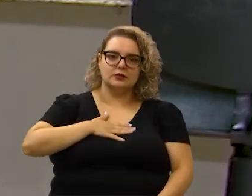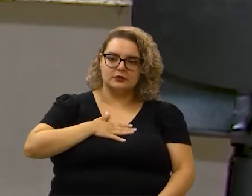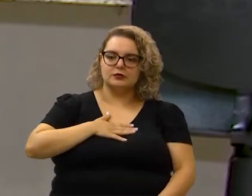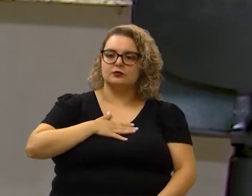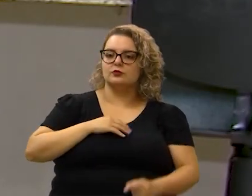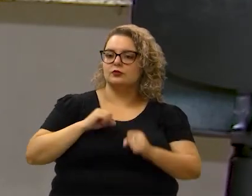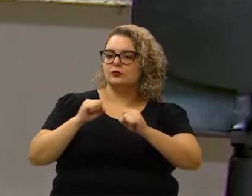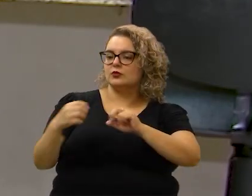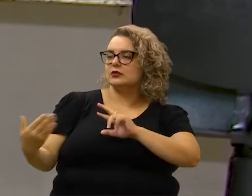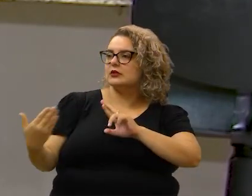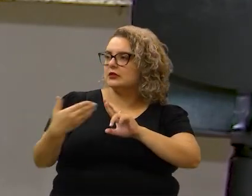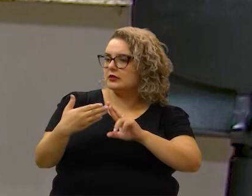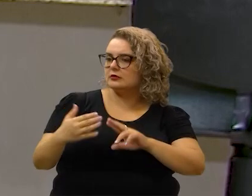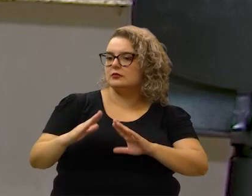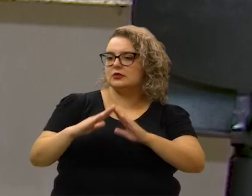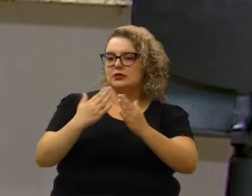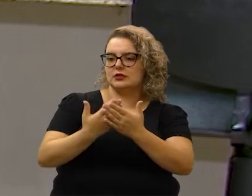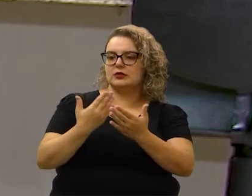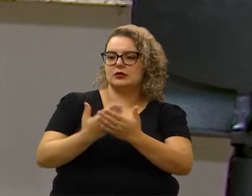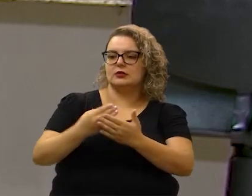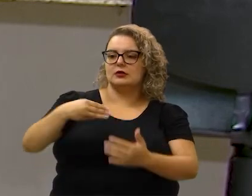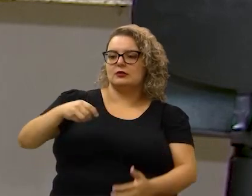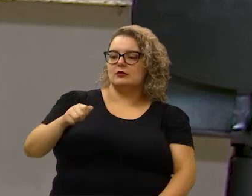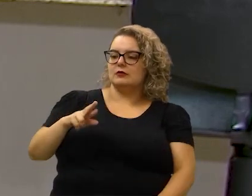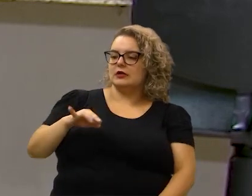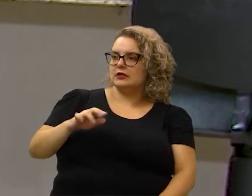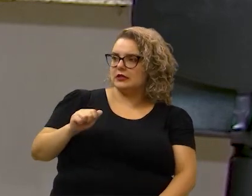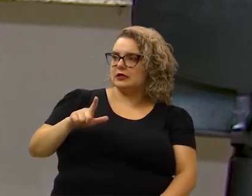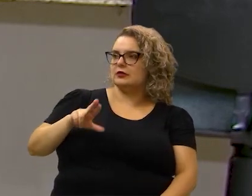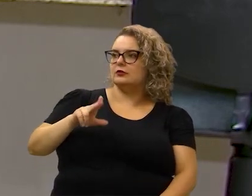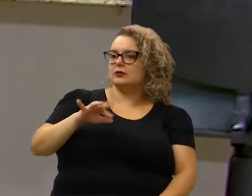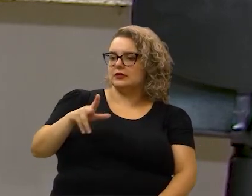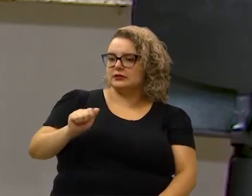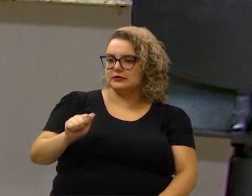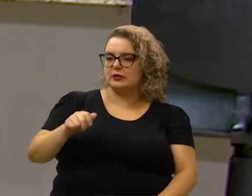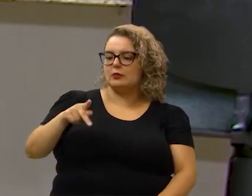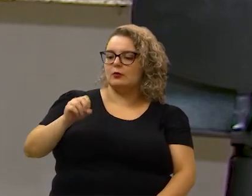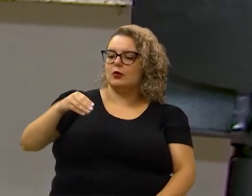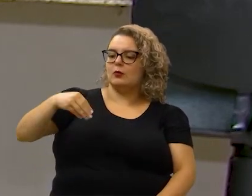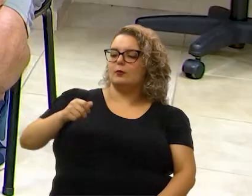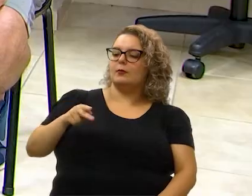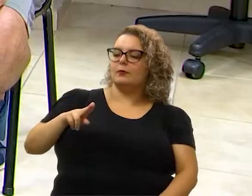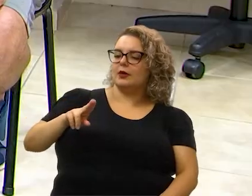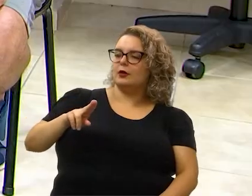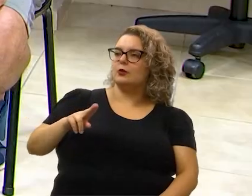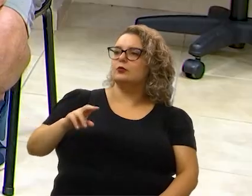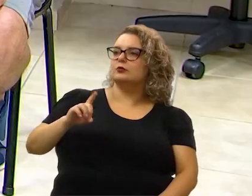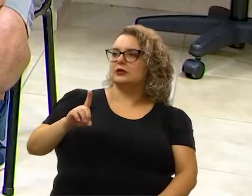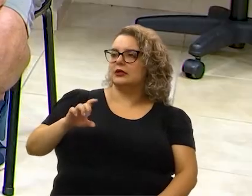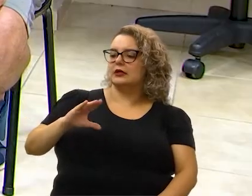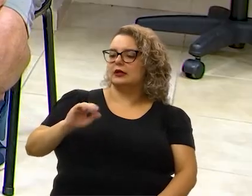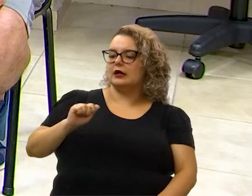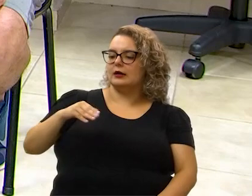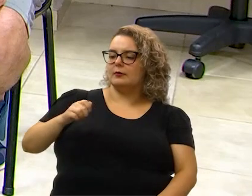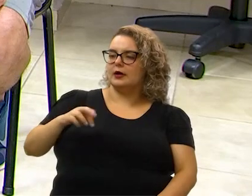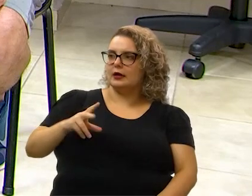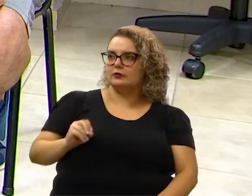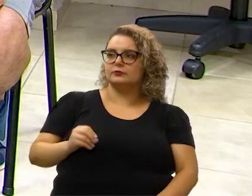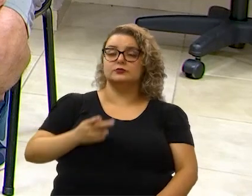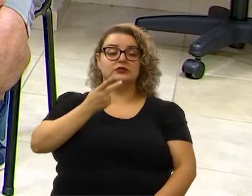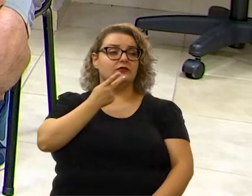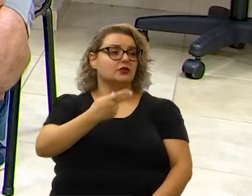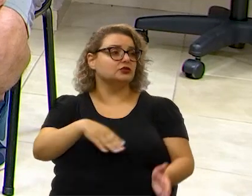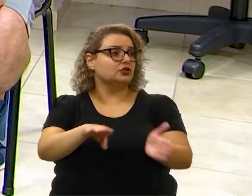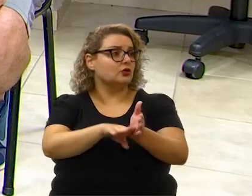para mim poder estar representando aqui a Escola Maria Luísa Pompeu de Camargo nessa premiação. Bom, você disse que veio com novas ideias. Quais são